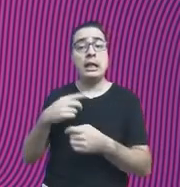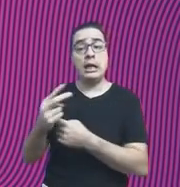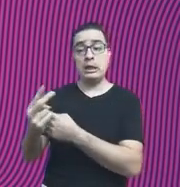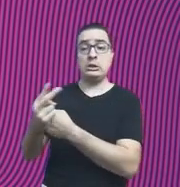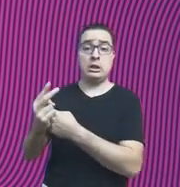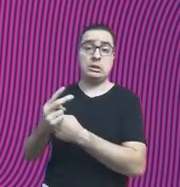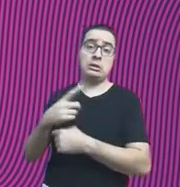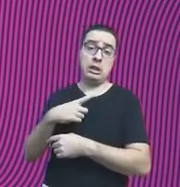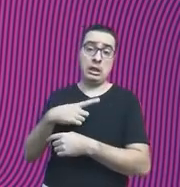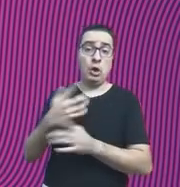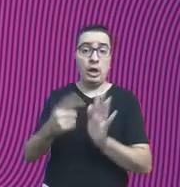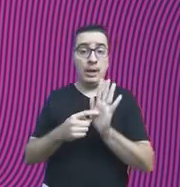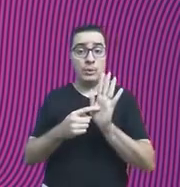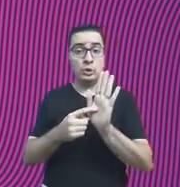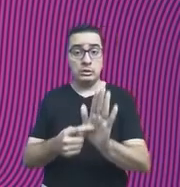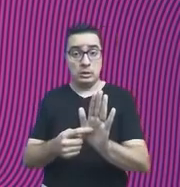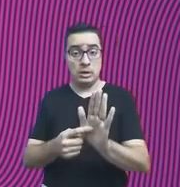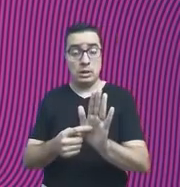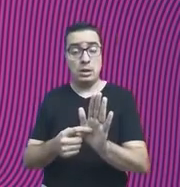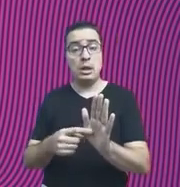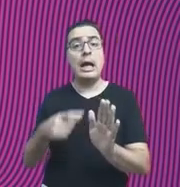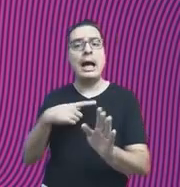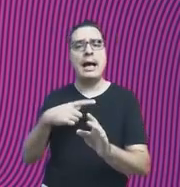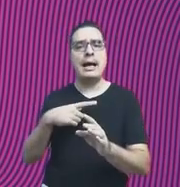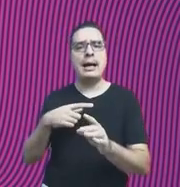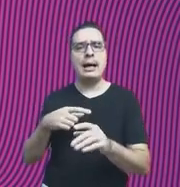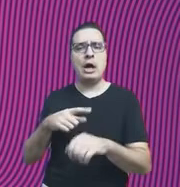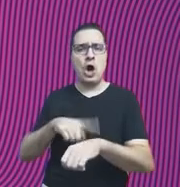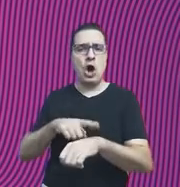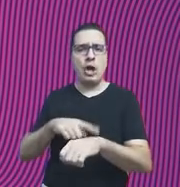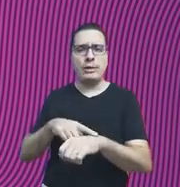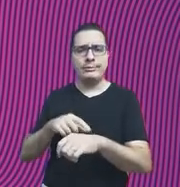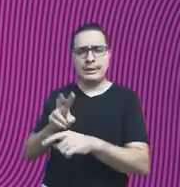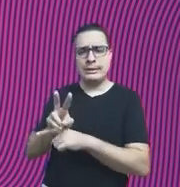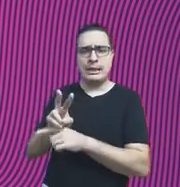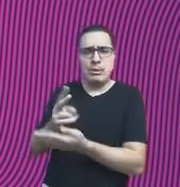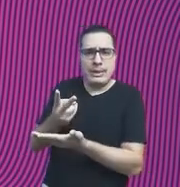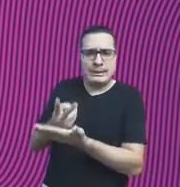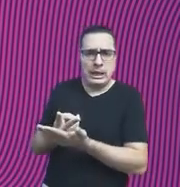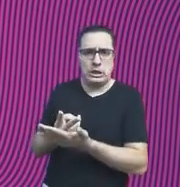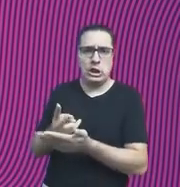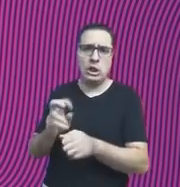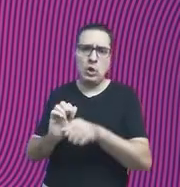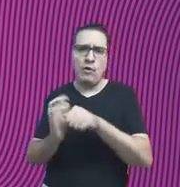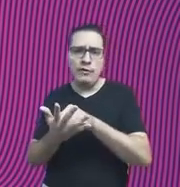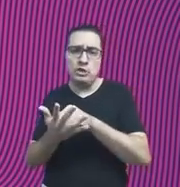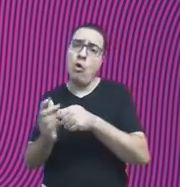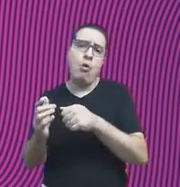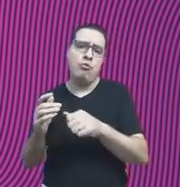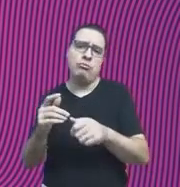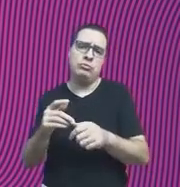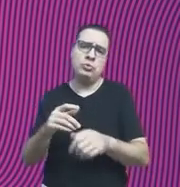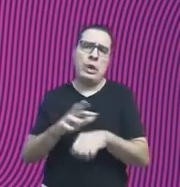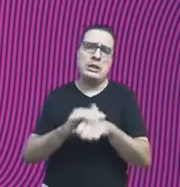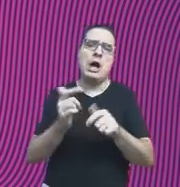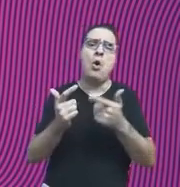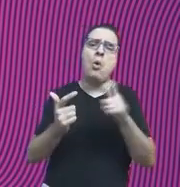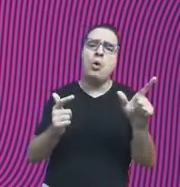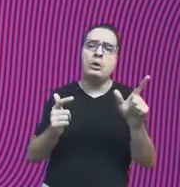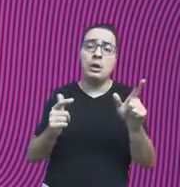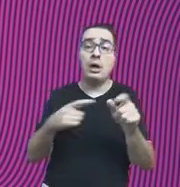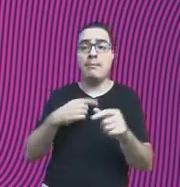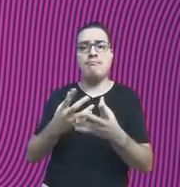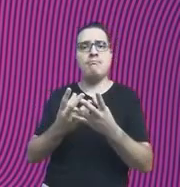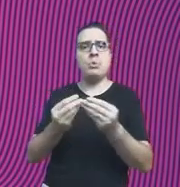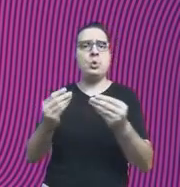que a carga anual de assistência a um paciente, seja na COVID, seja fora da COVID, é imensa. E ele